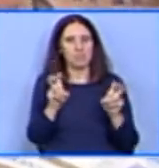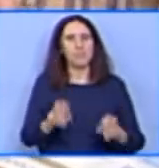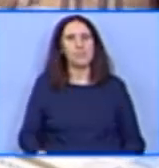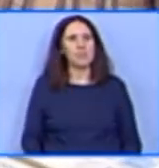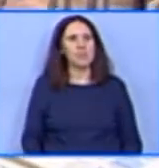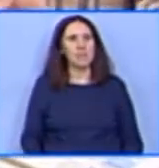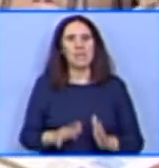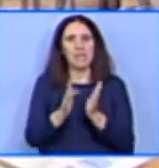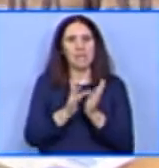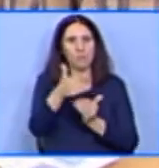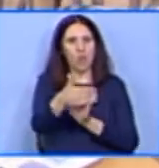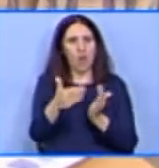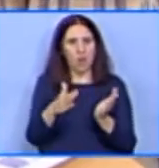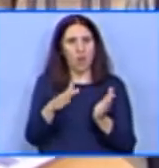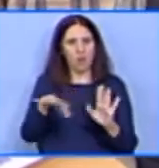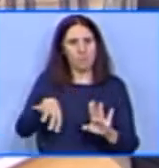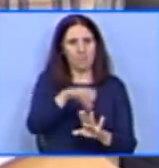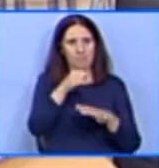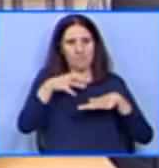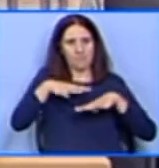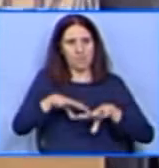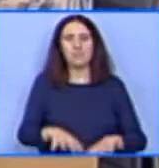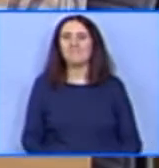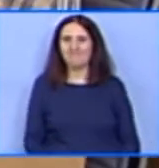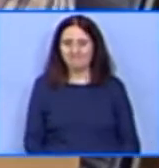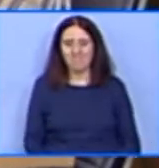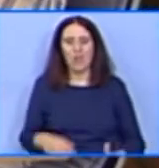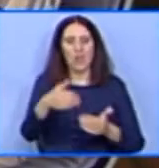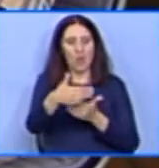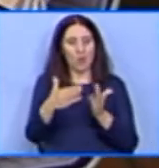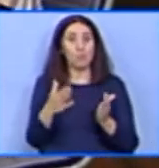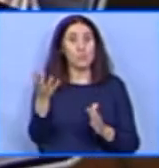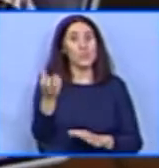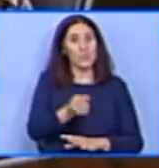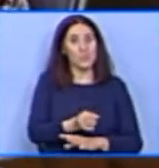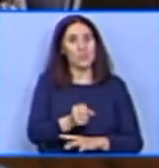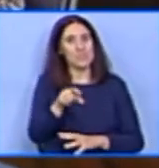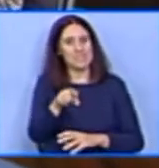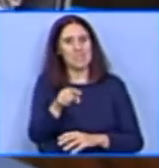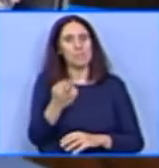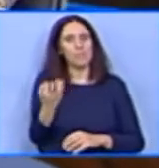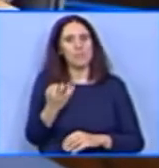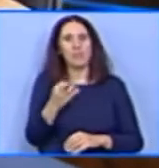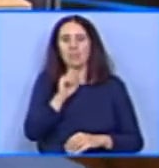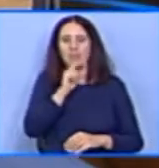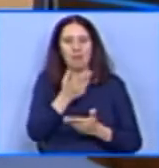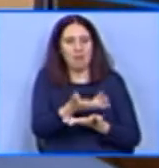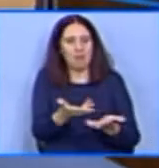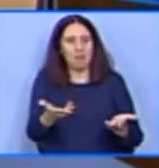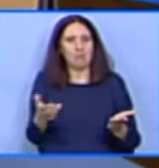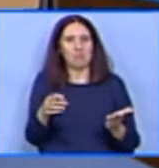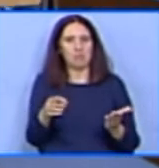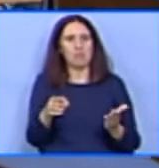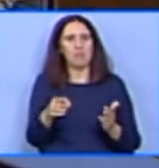que São livros com formato de bolso, os dias de férias. E foi por isso que eu os trouxe, porque de facto podem facilmente pegar-se, e aqui sem uma